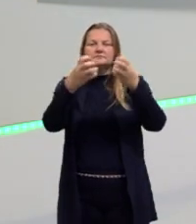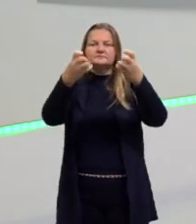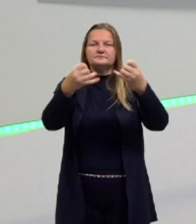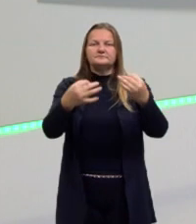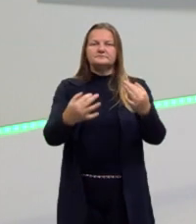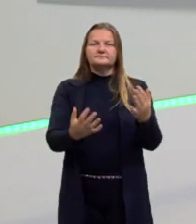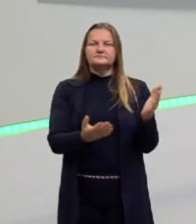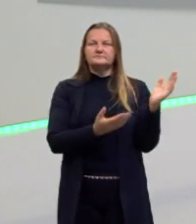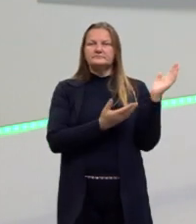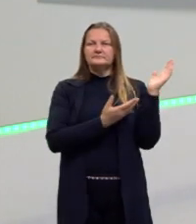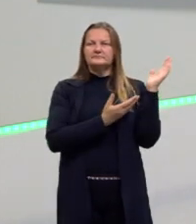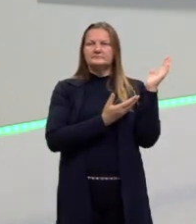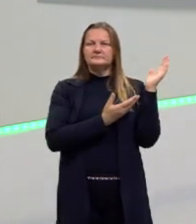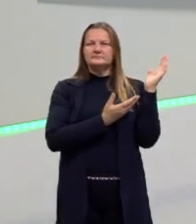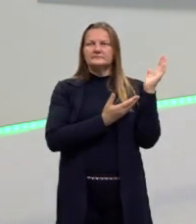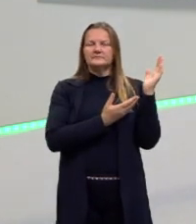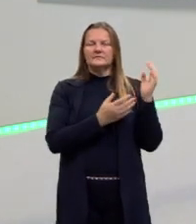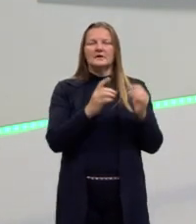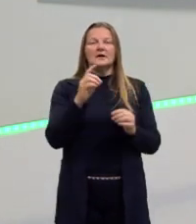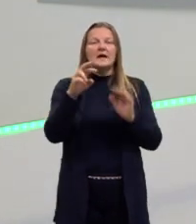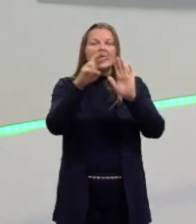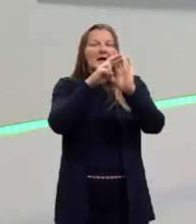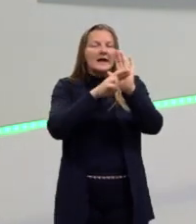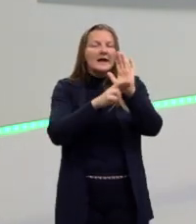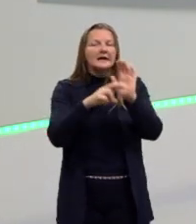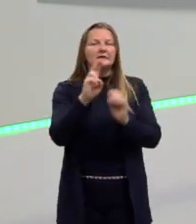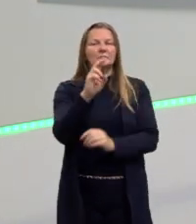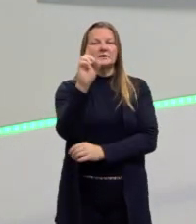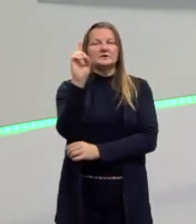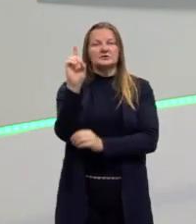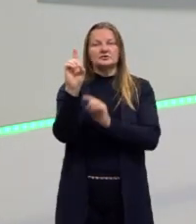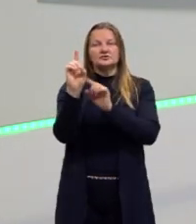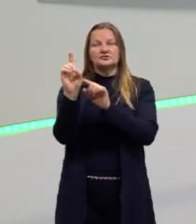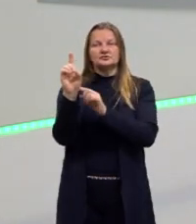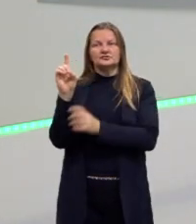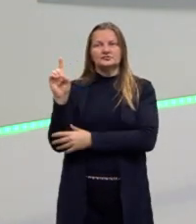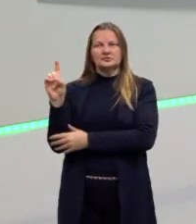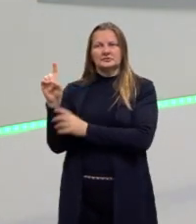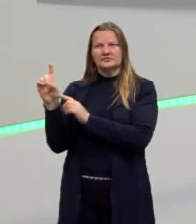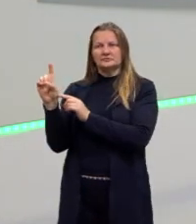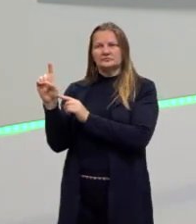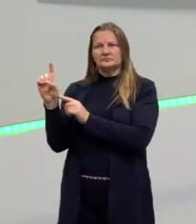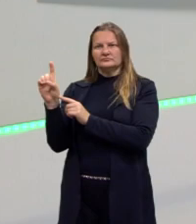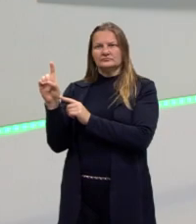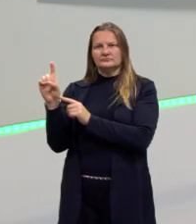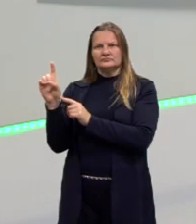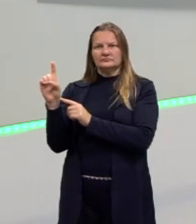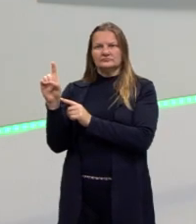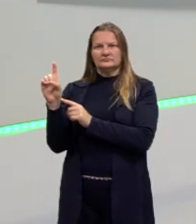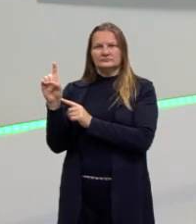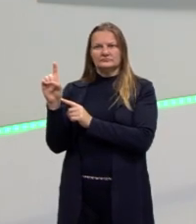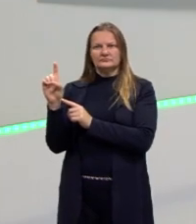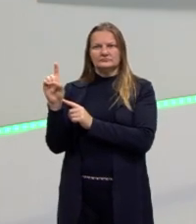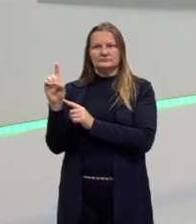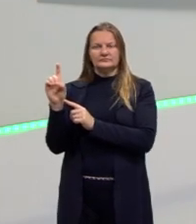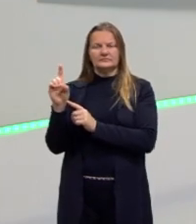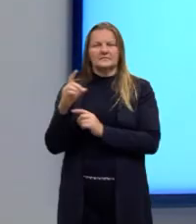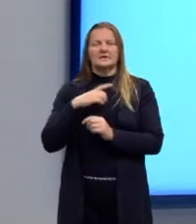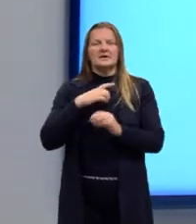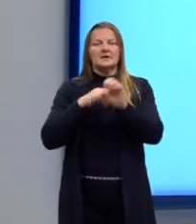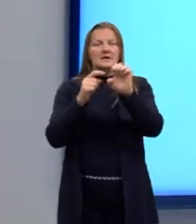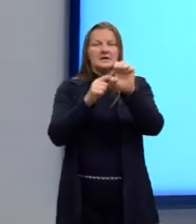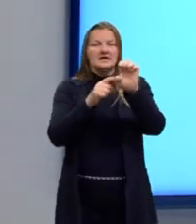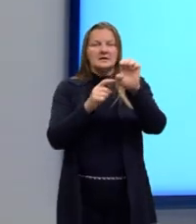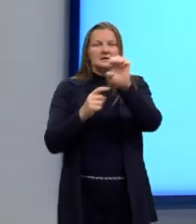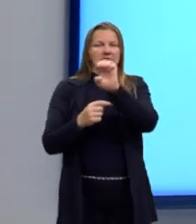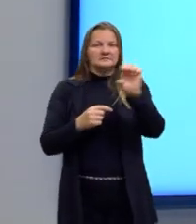Justamente, então, a regra da mão direita, que a gente já tava usando ali com vocês, né? Mas eu não tinha dado esse nome. Então, existe a regra da mão